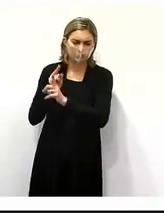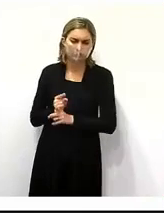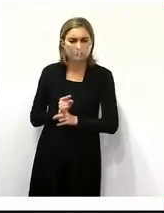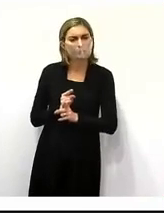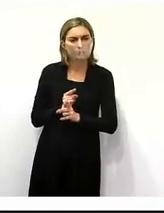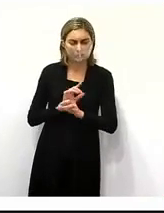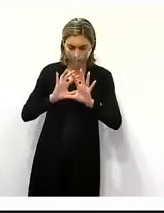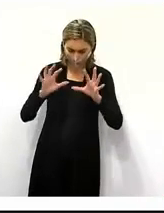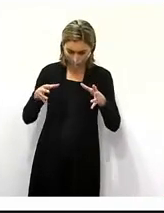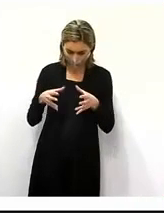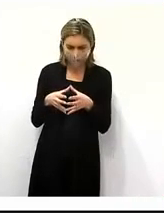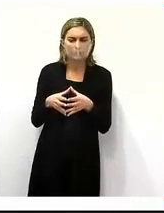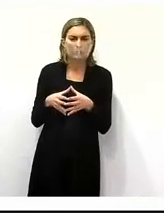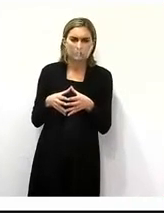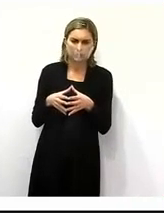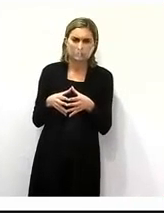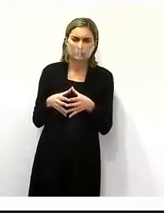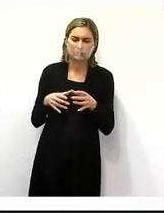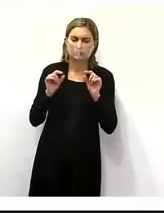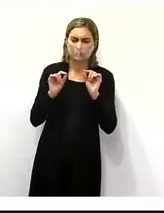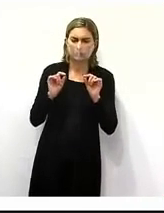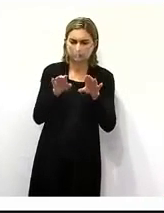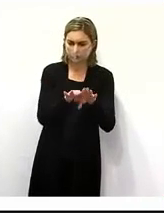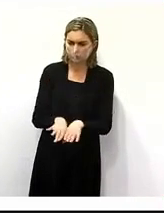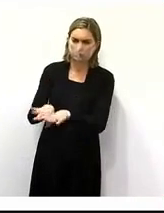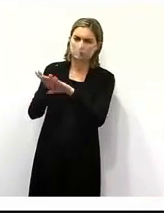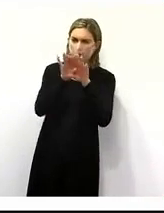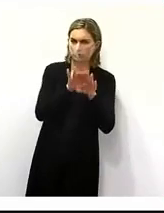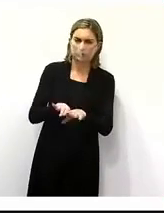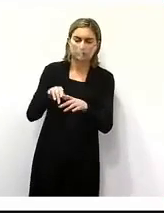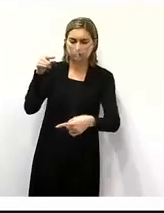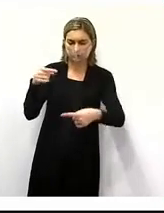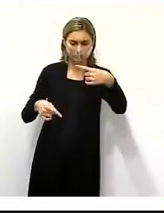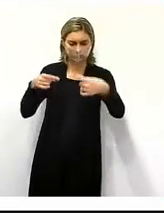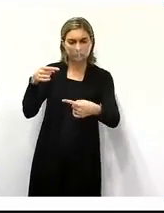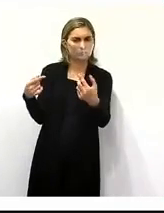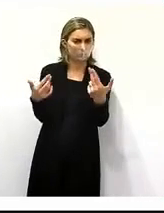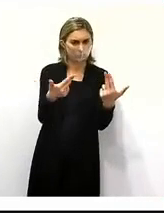encontram-se agregados em estado de igualdade política.